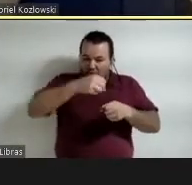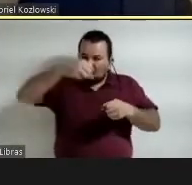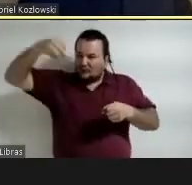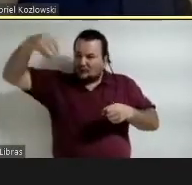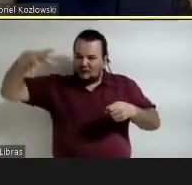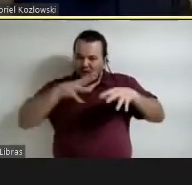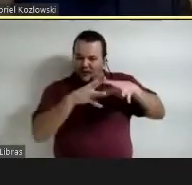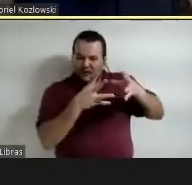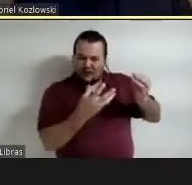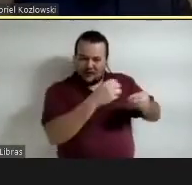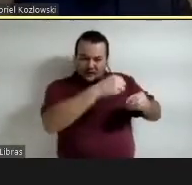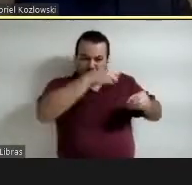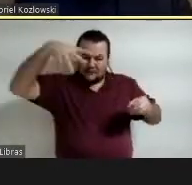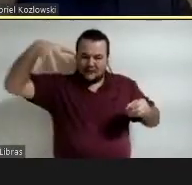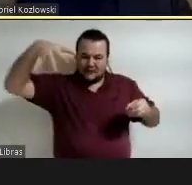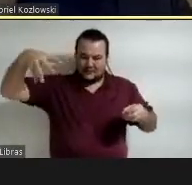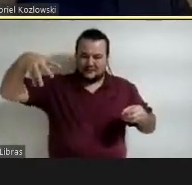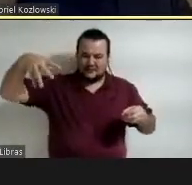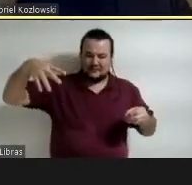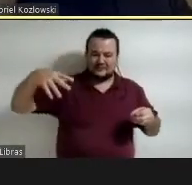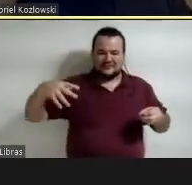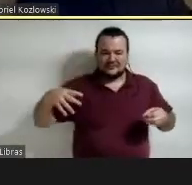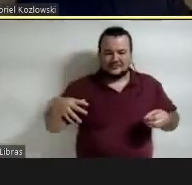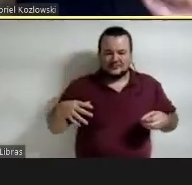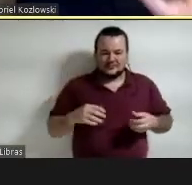O Corbusier, que todo mundo conhece,